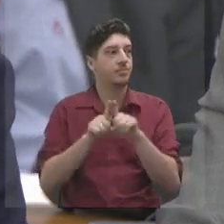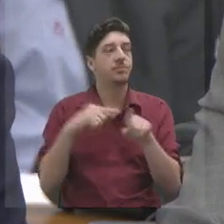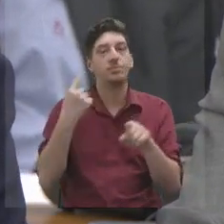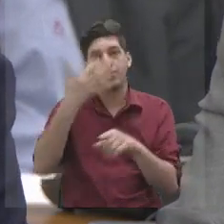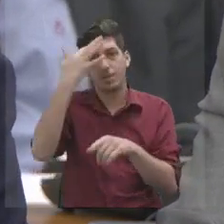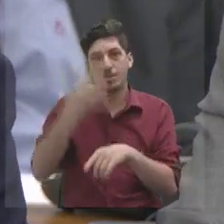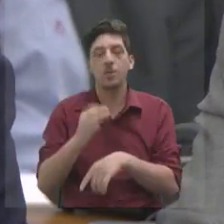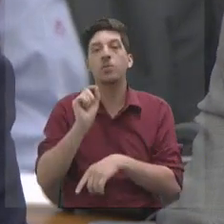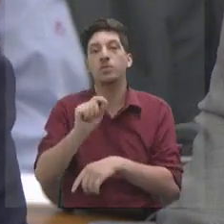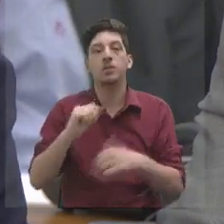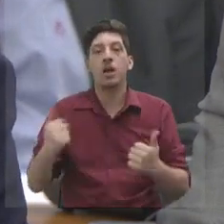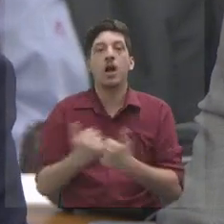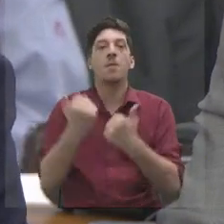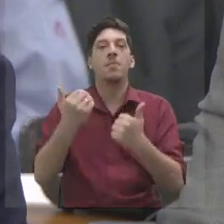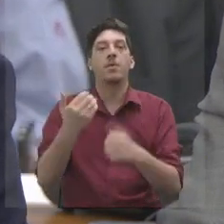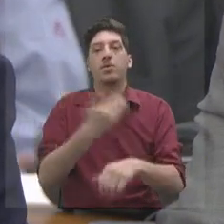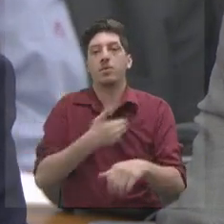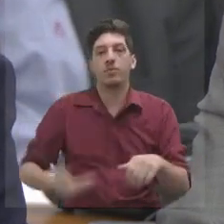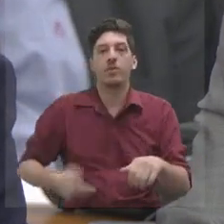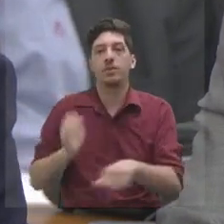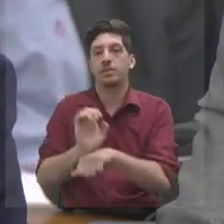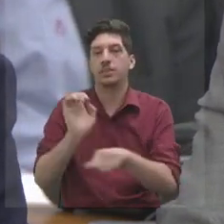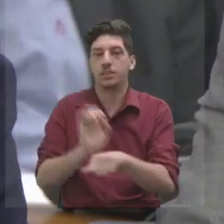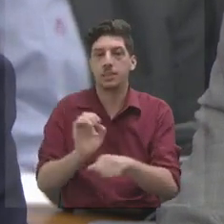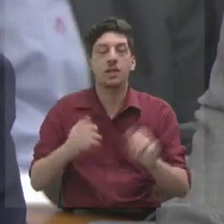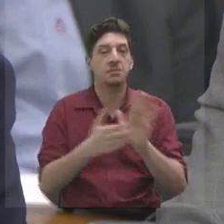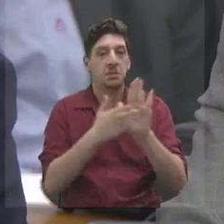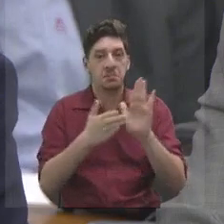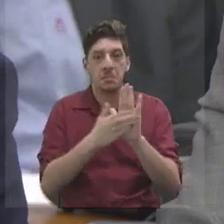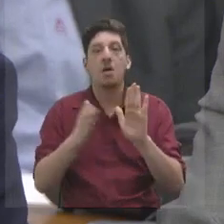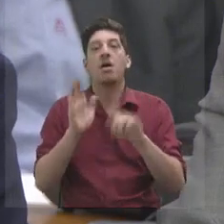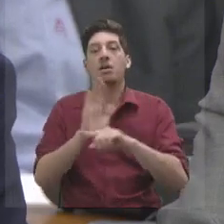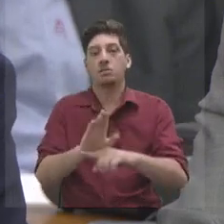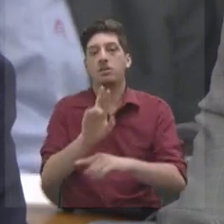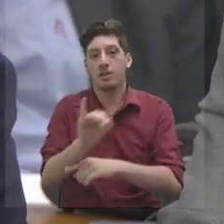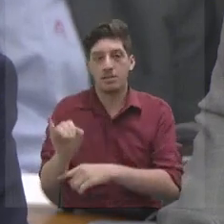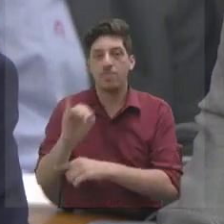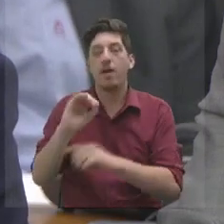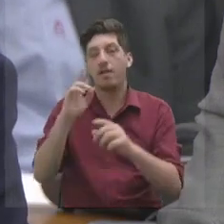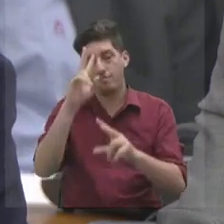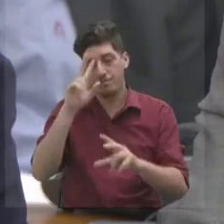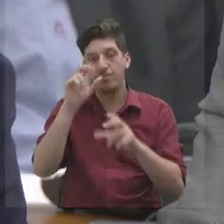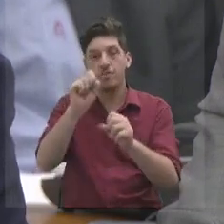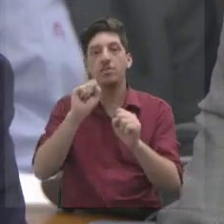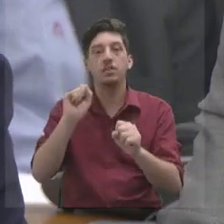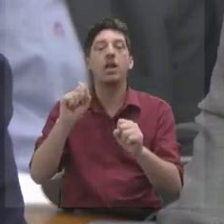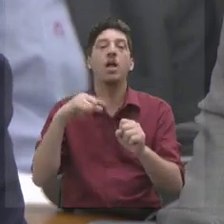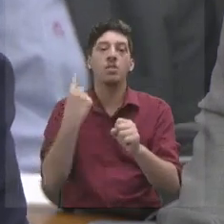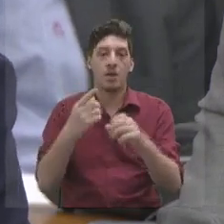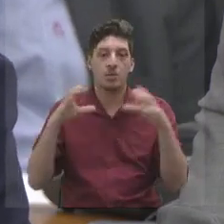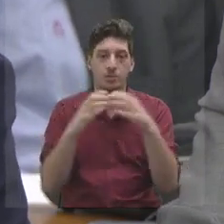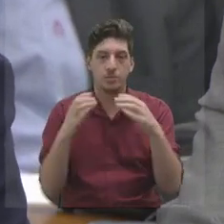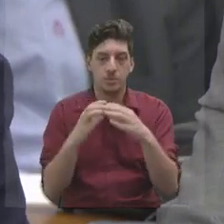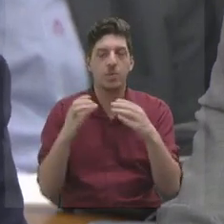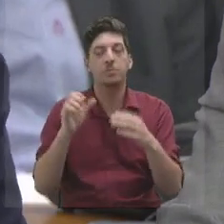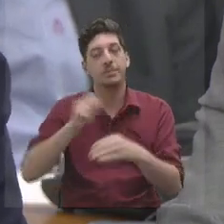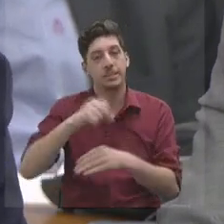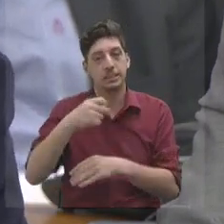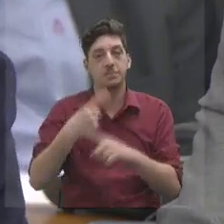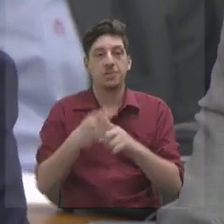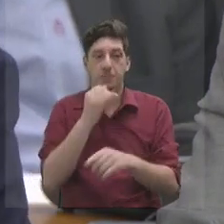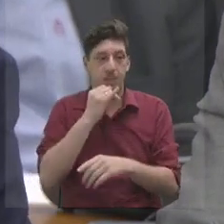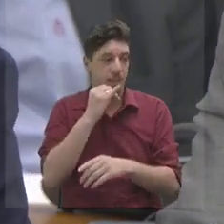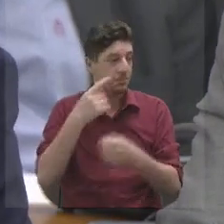o apoio do governo do estado nessa pauta e da semifra ajudará a fortalecerá a nossa bandeira uma vez que nós vimos por exemplo em